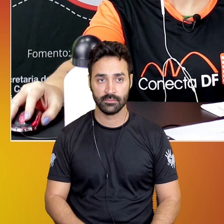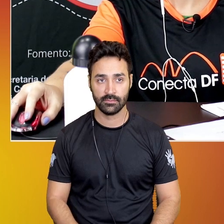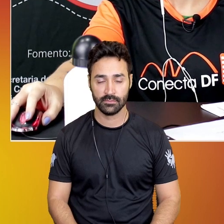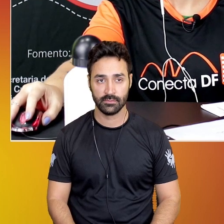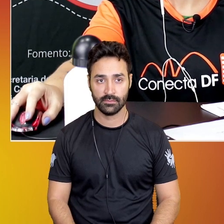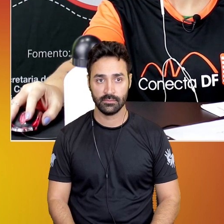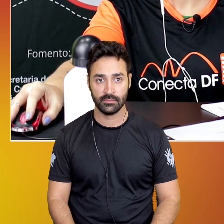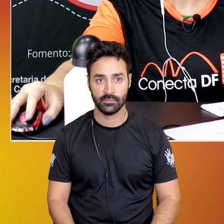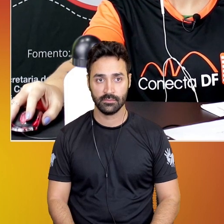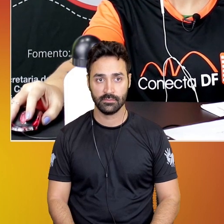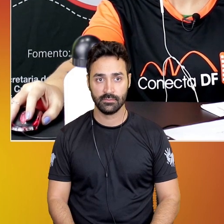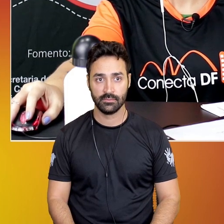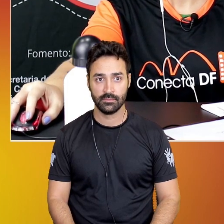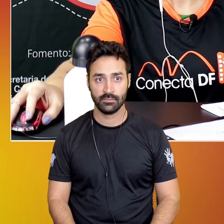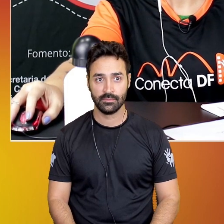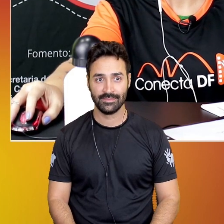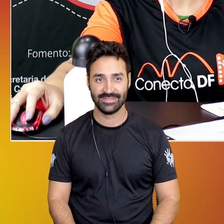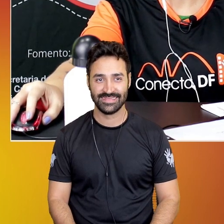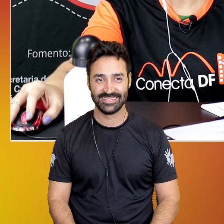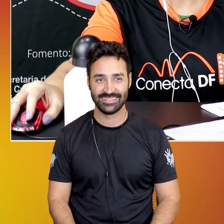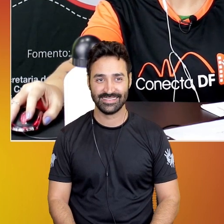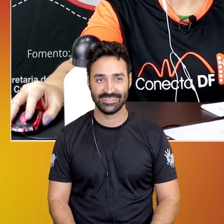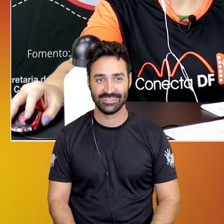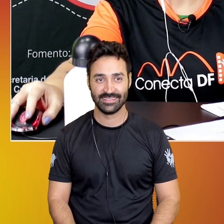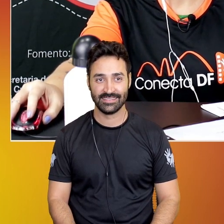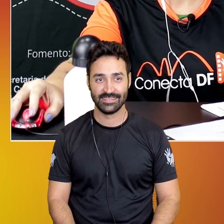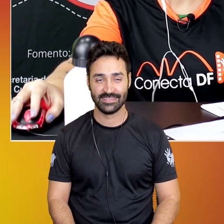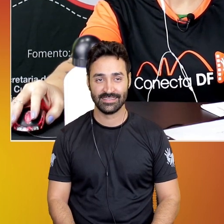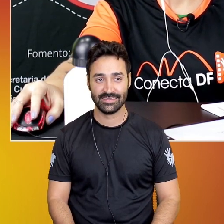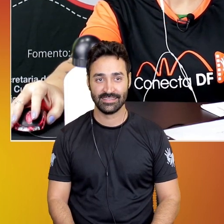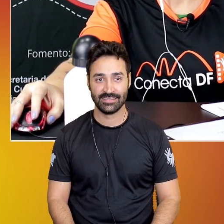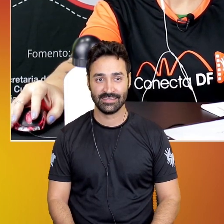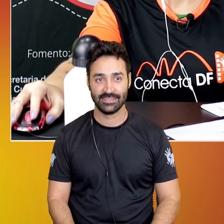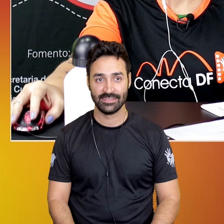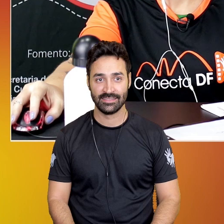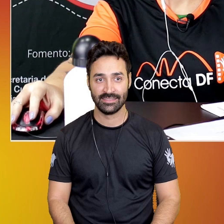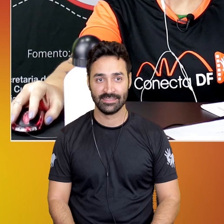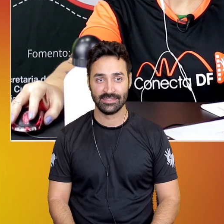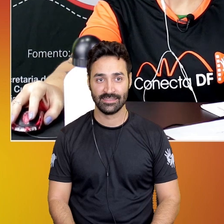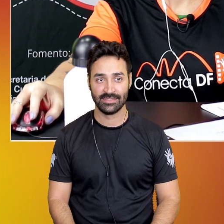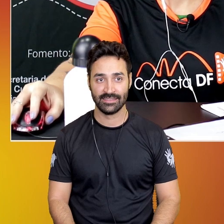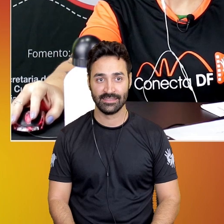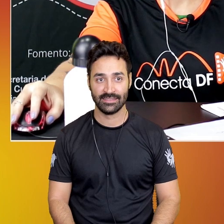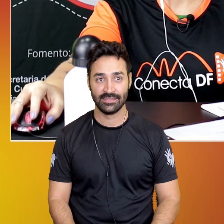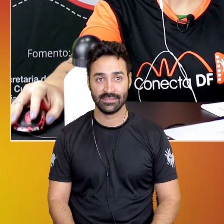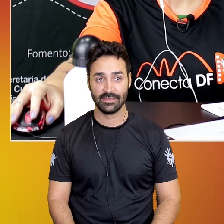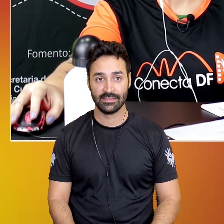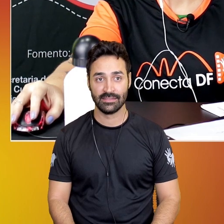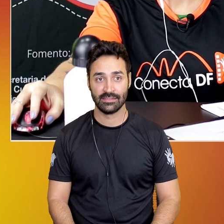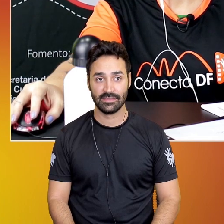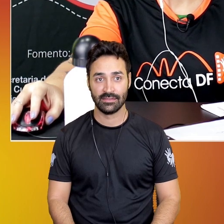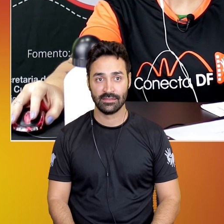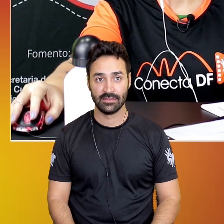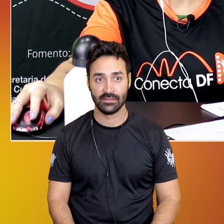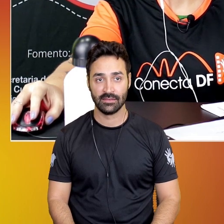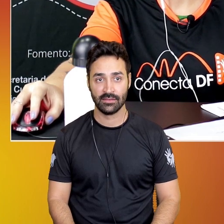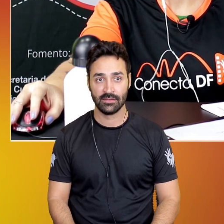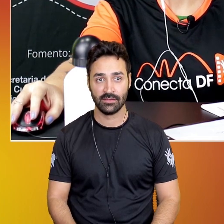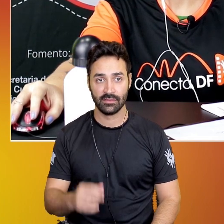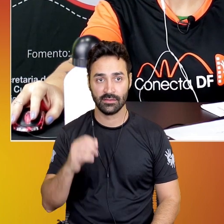Oi, Lu. Oi, Ale. A gente se conhece. Eu acho que